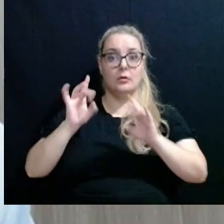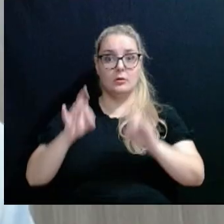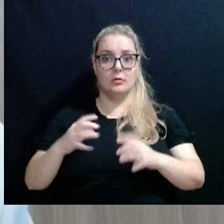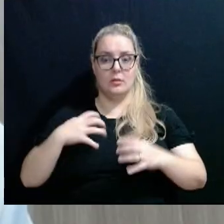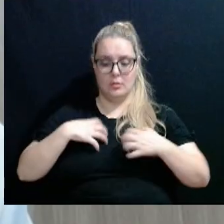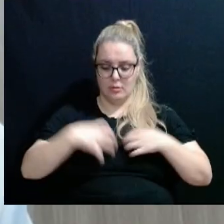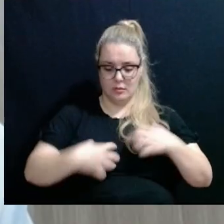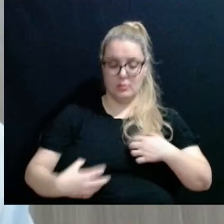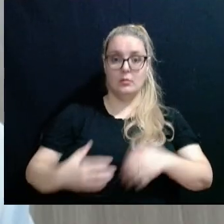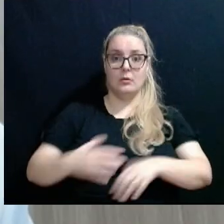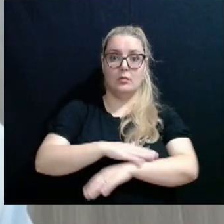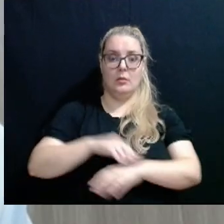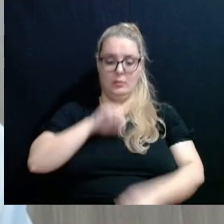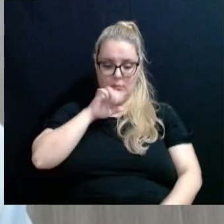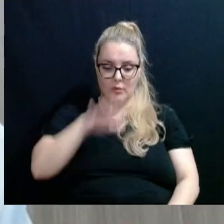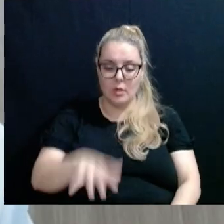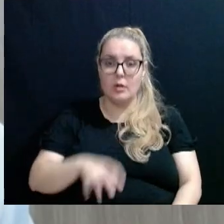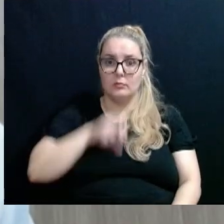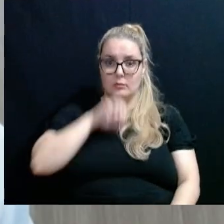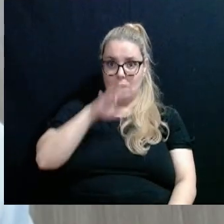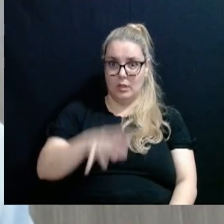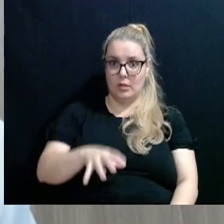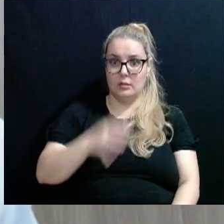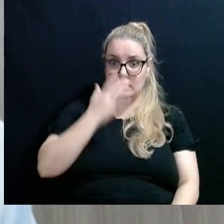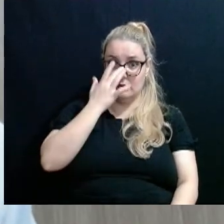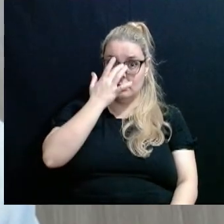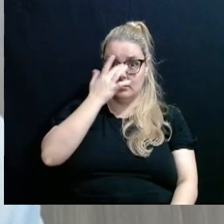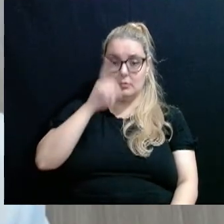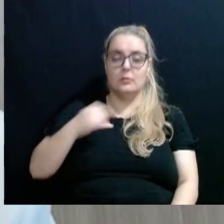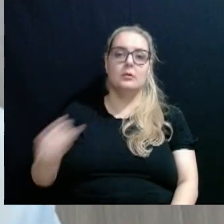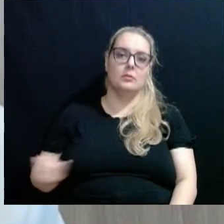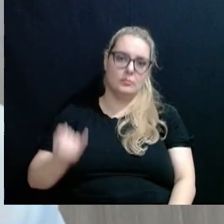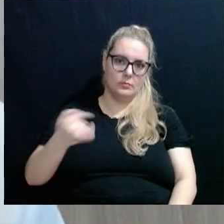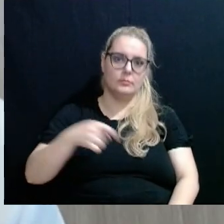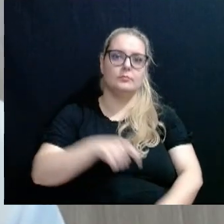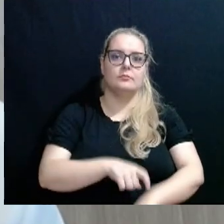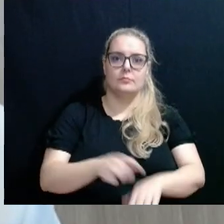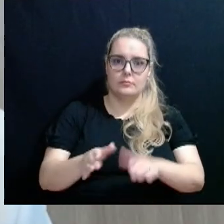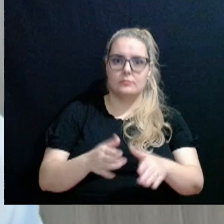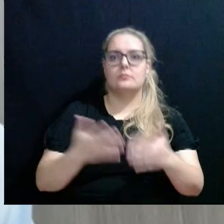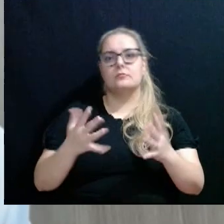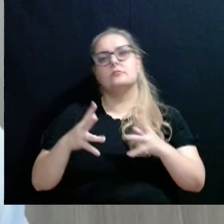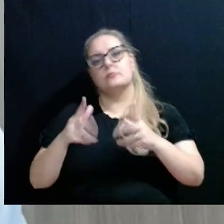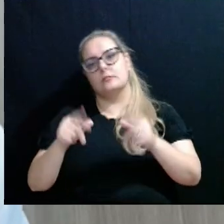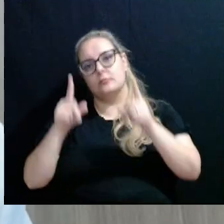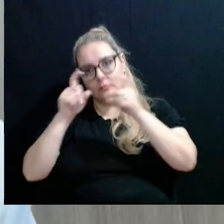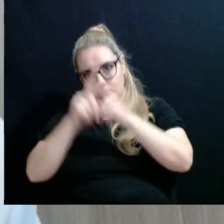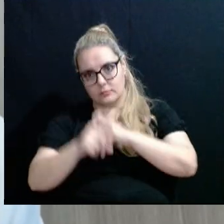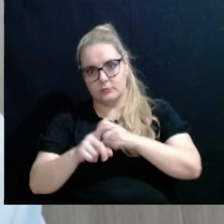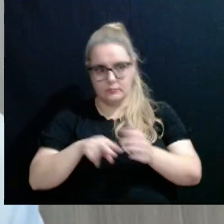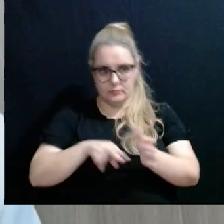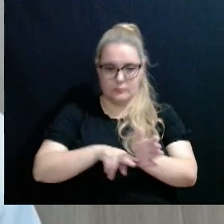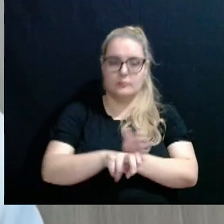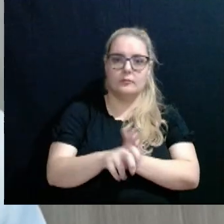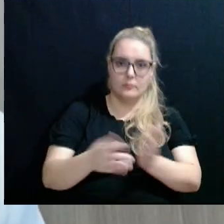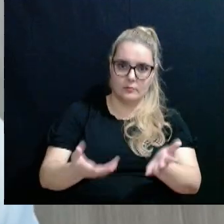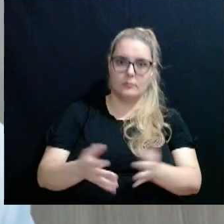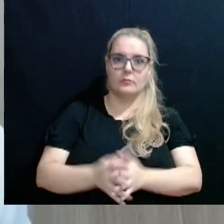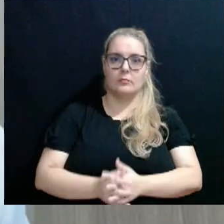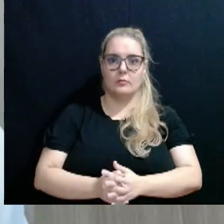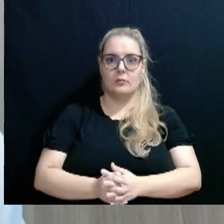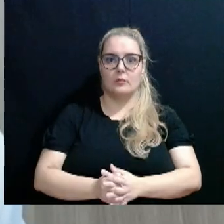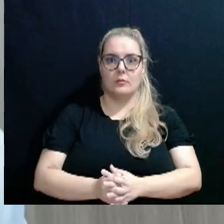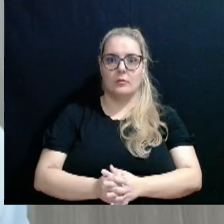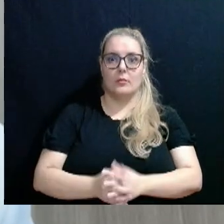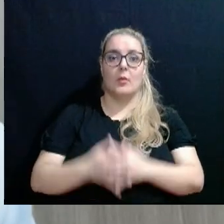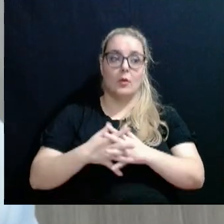alta, especialmente manchas pelo corpo, vômitos, e é importante nesse cenário, apesar de toda a dificuldade